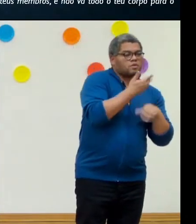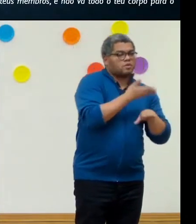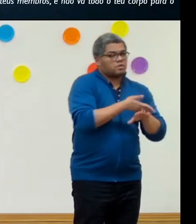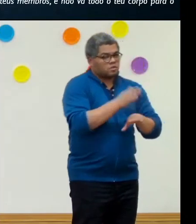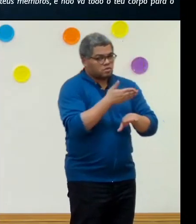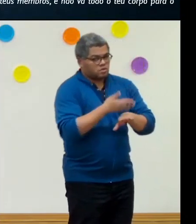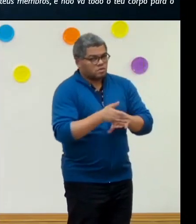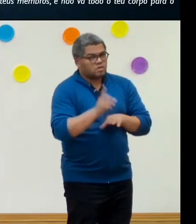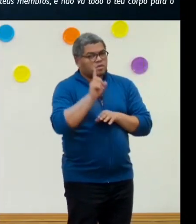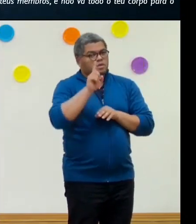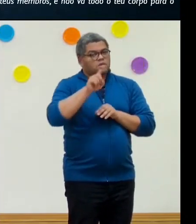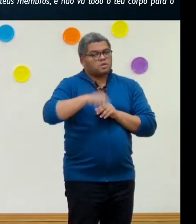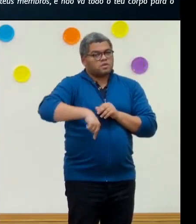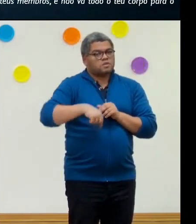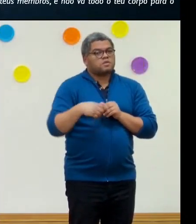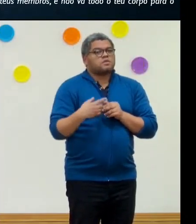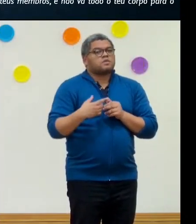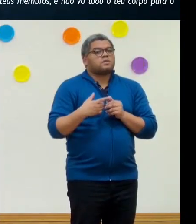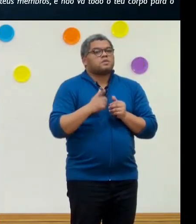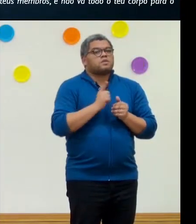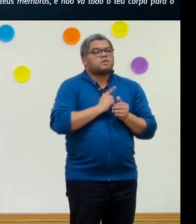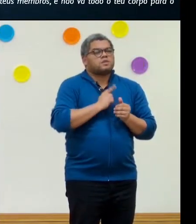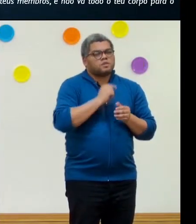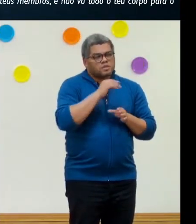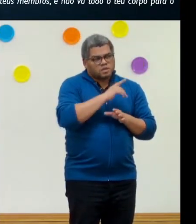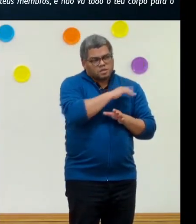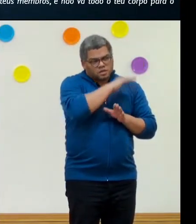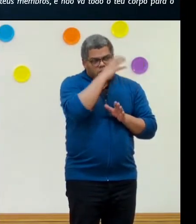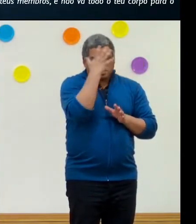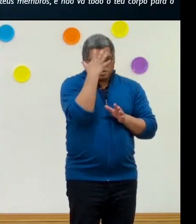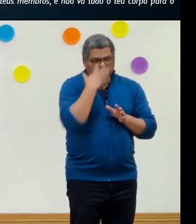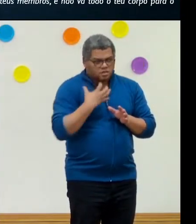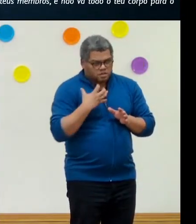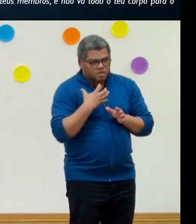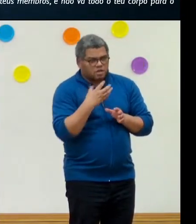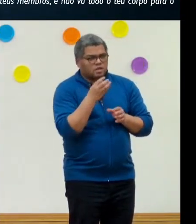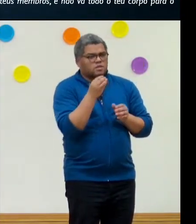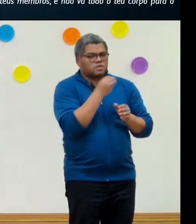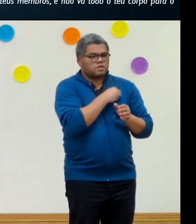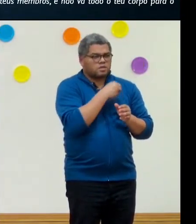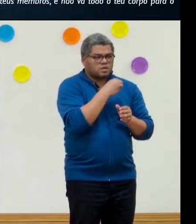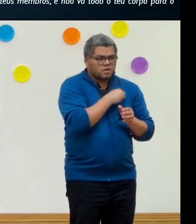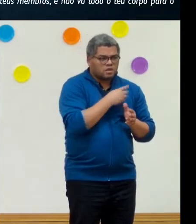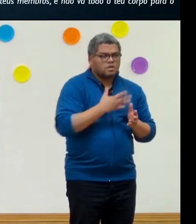radical com o pecado. Ele não pega leve com você. Não pegue leve com ele.